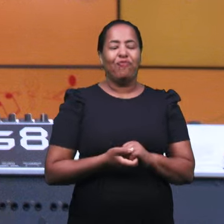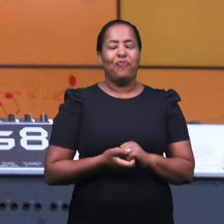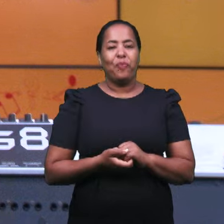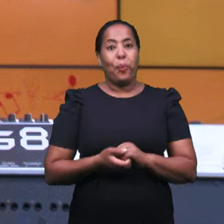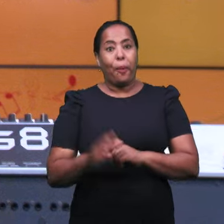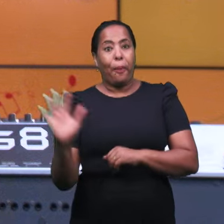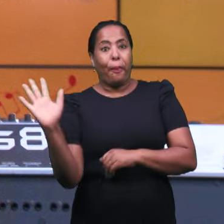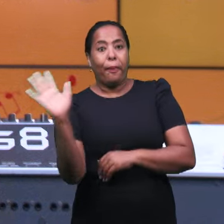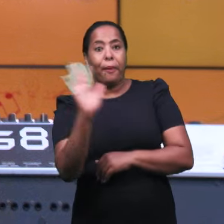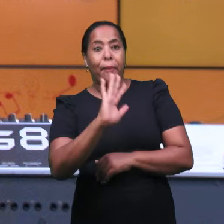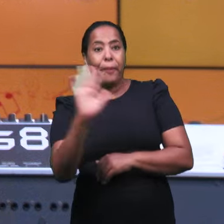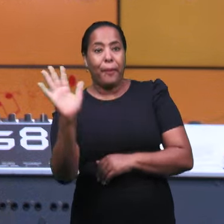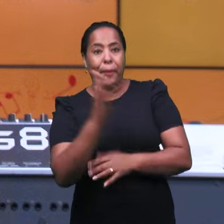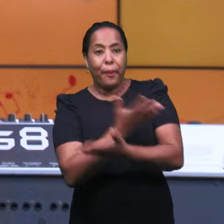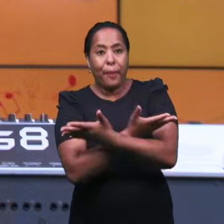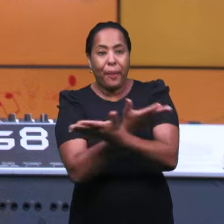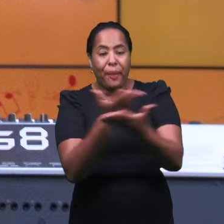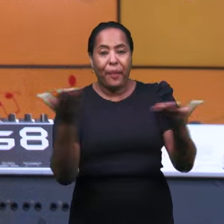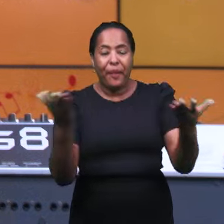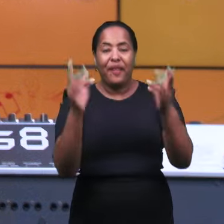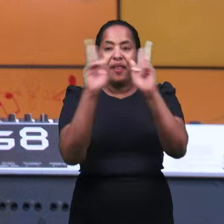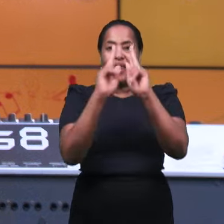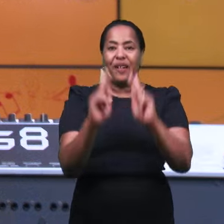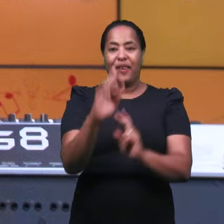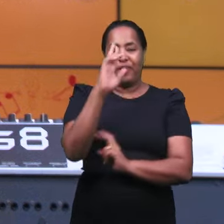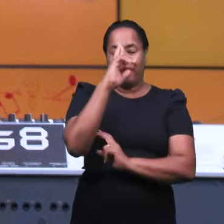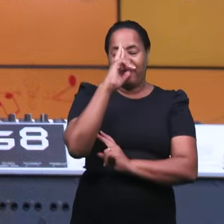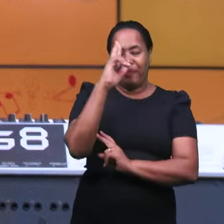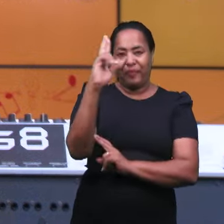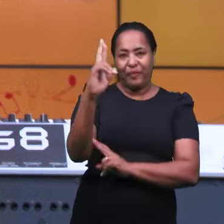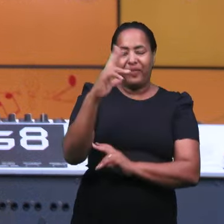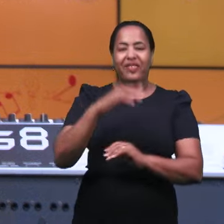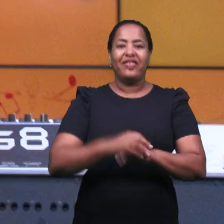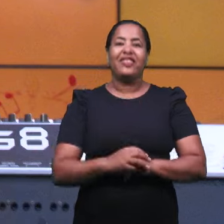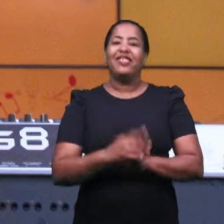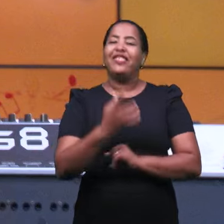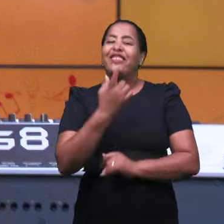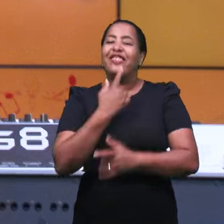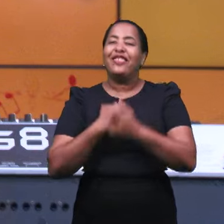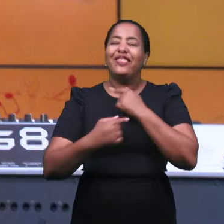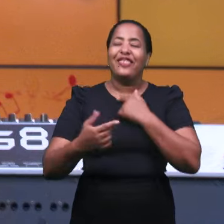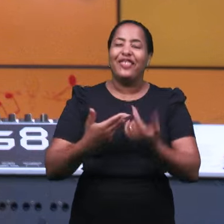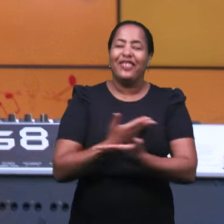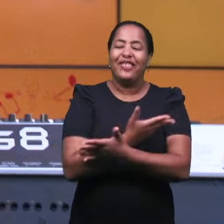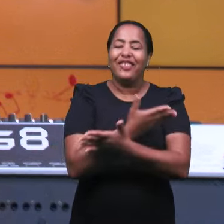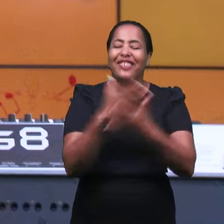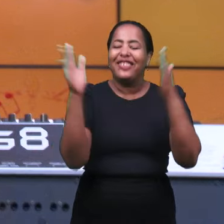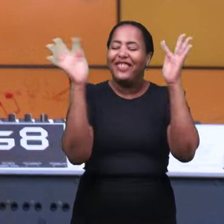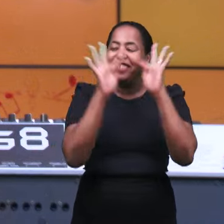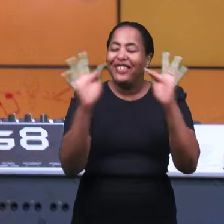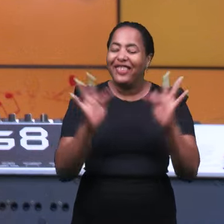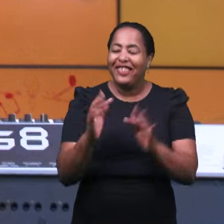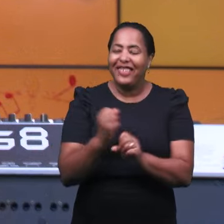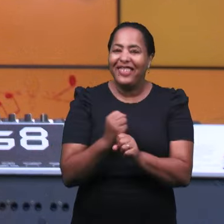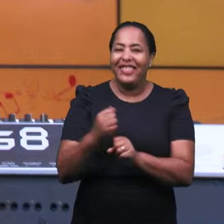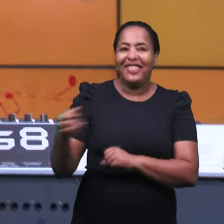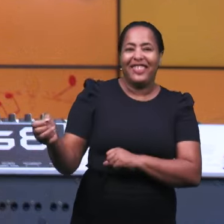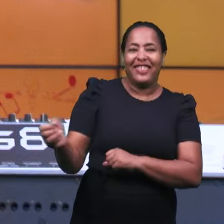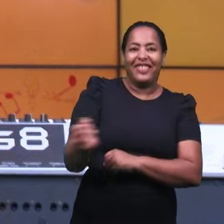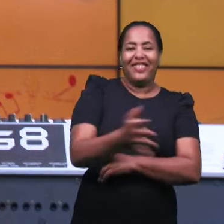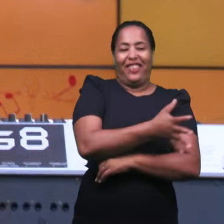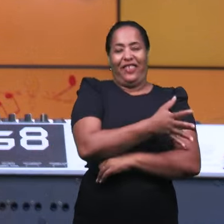Olá, classes, irmãos, a paz do Senhor. Desejo a todos um feliz ano novo, que